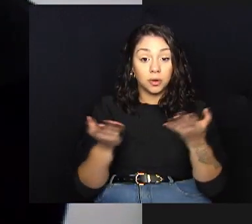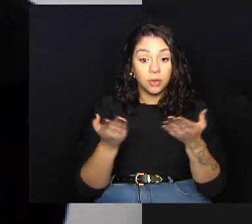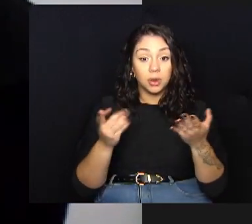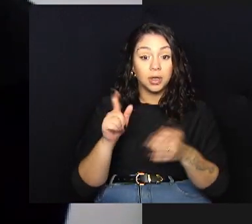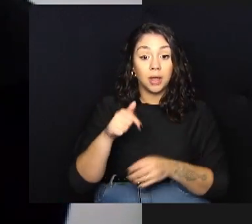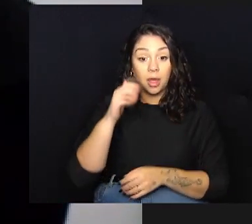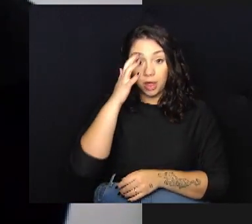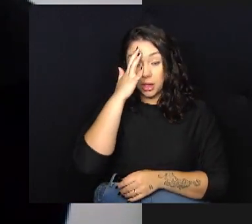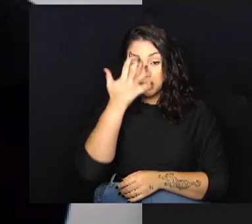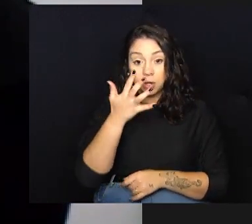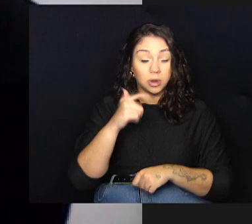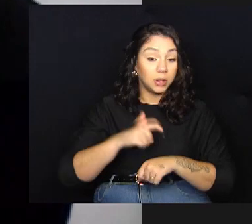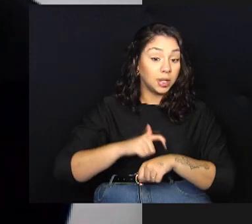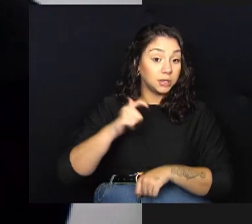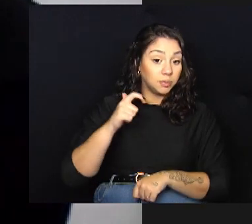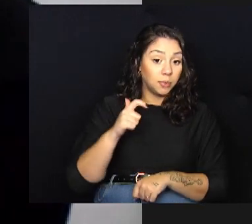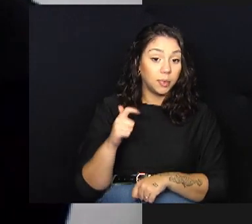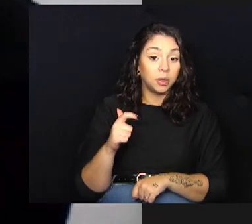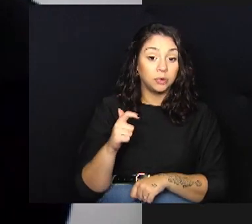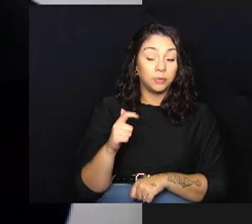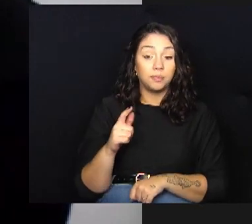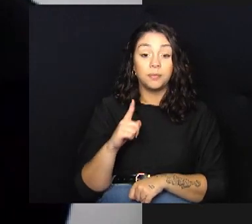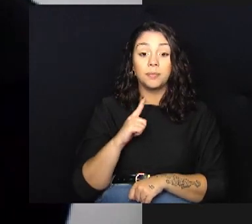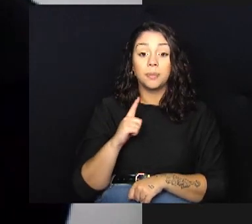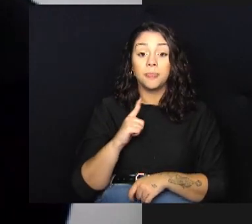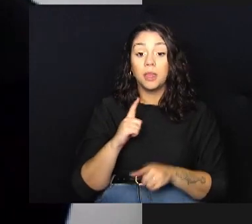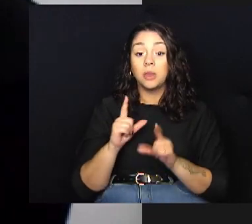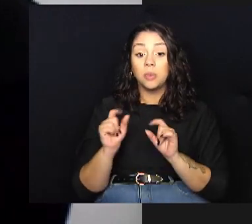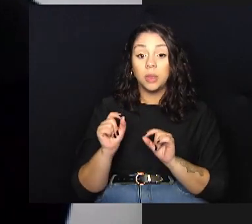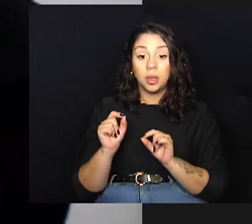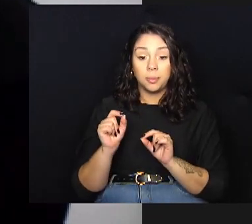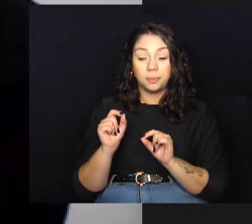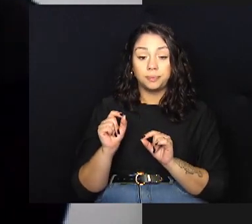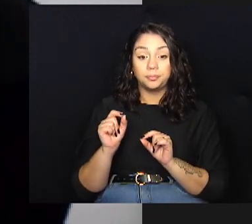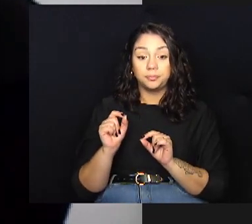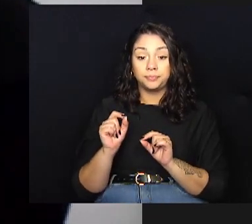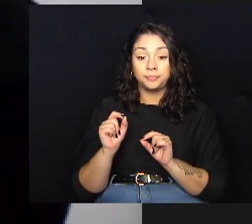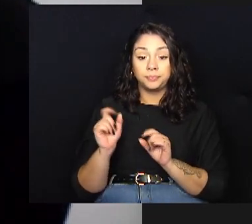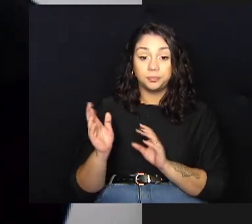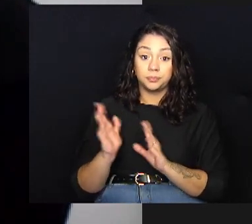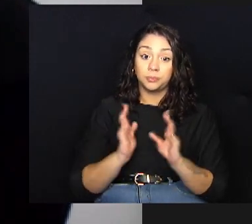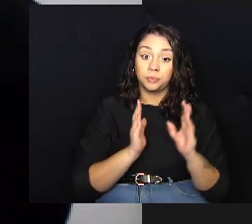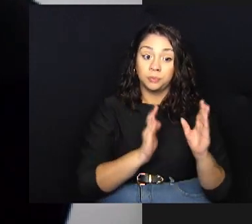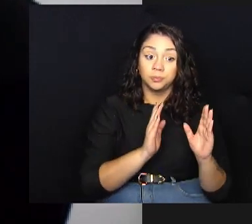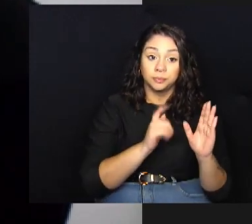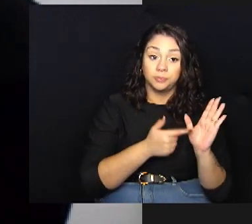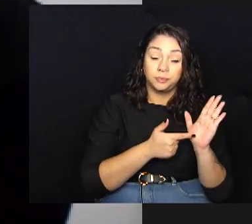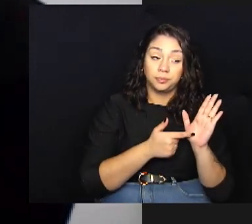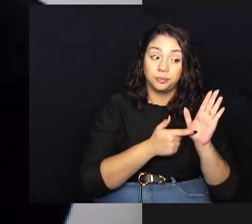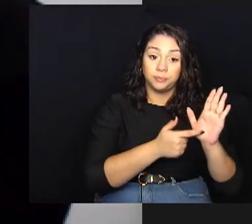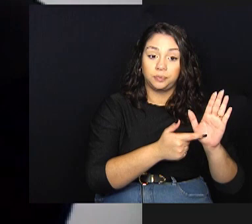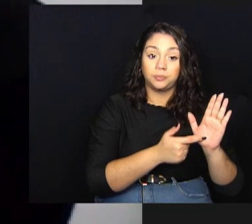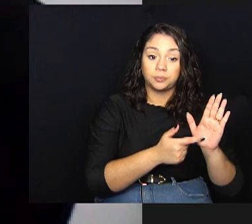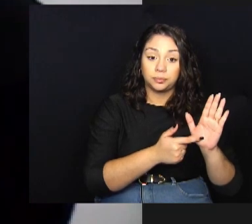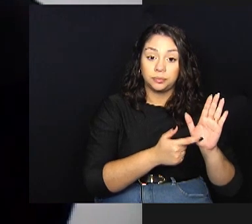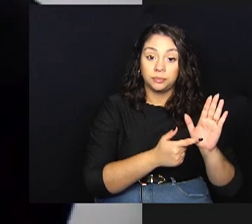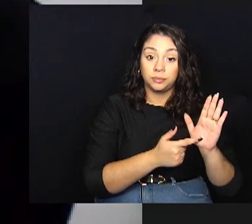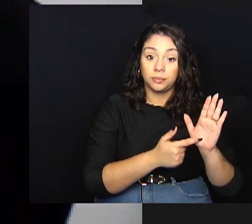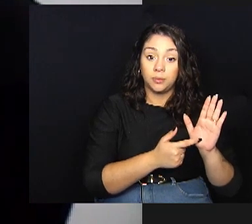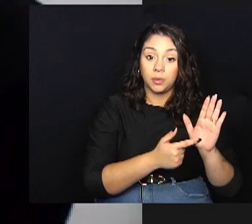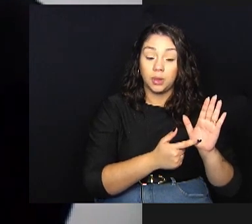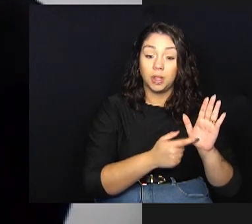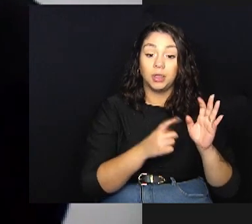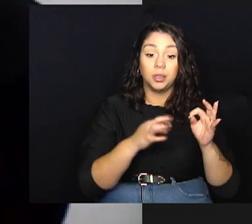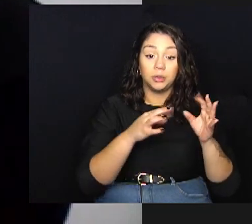resultados nesse momento eles trazem é por um lado esse retrato tem todas essas